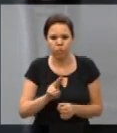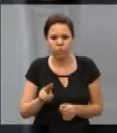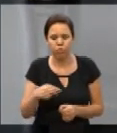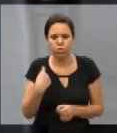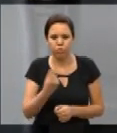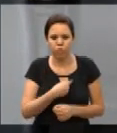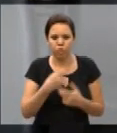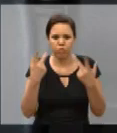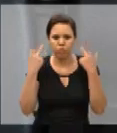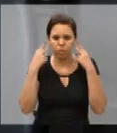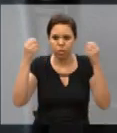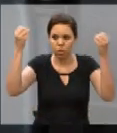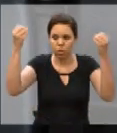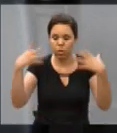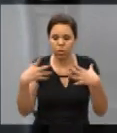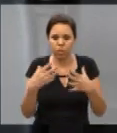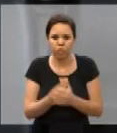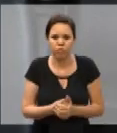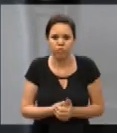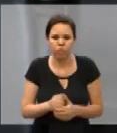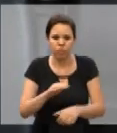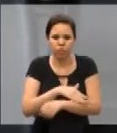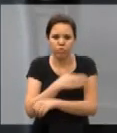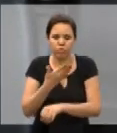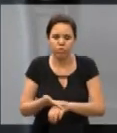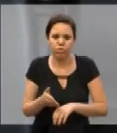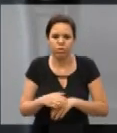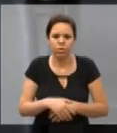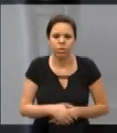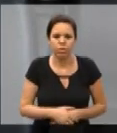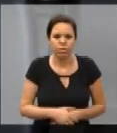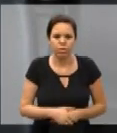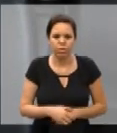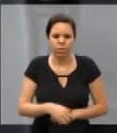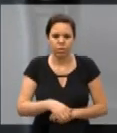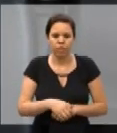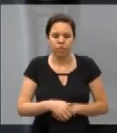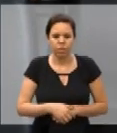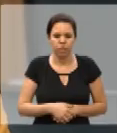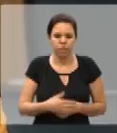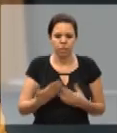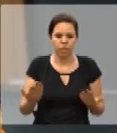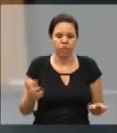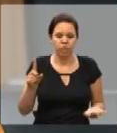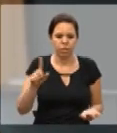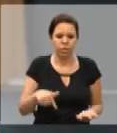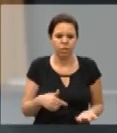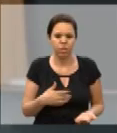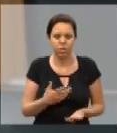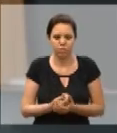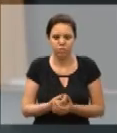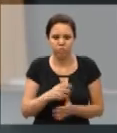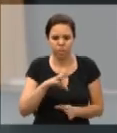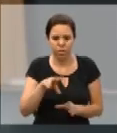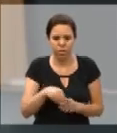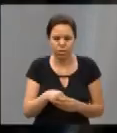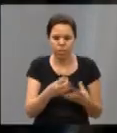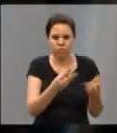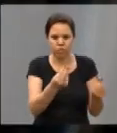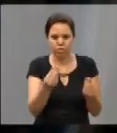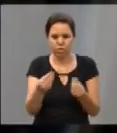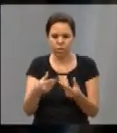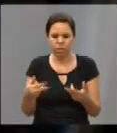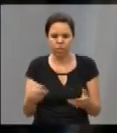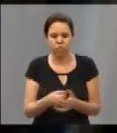luz natural, basicamente o filme inteiro é com luz natural. Né? Então isso dificulta mais ainda. Sim,